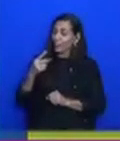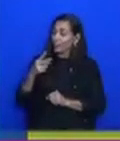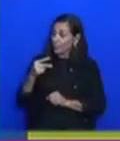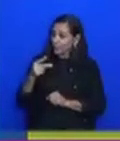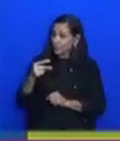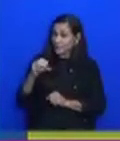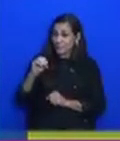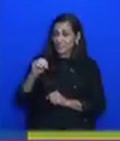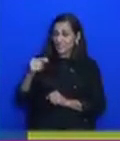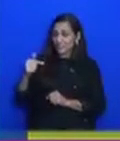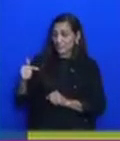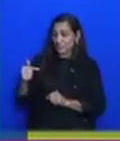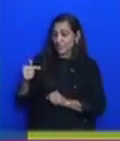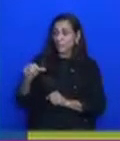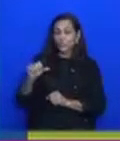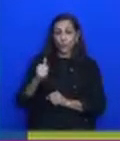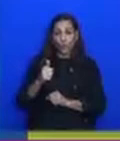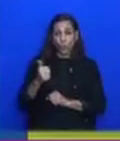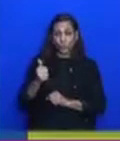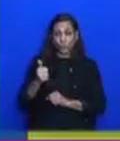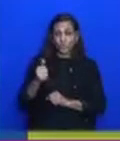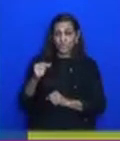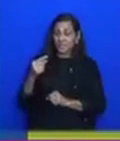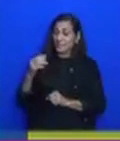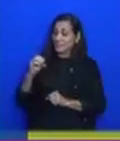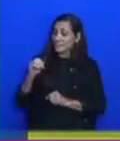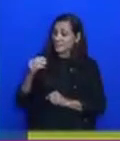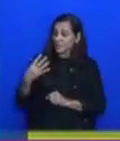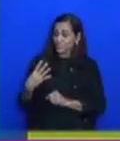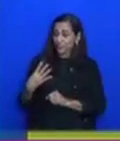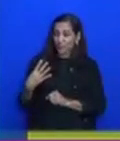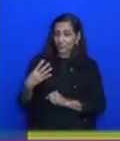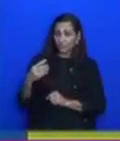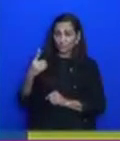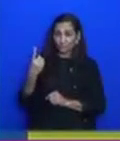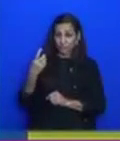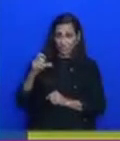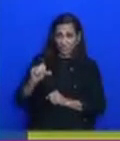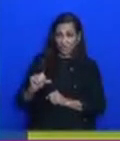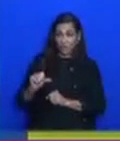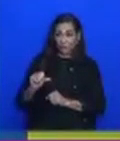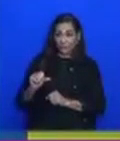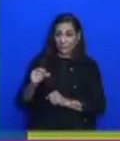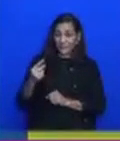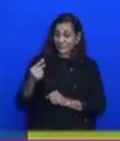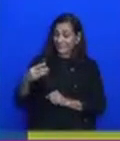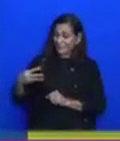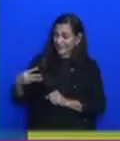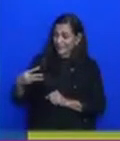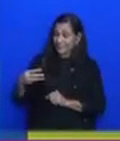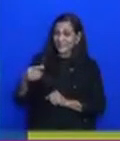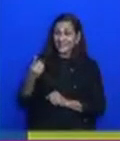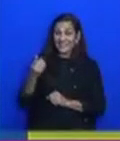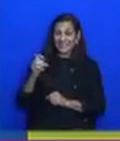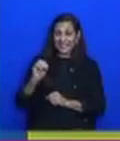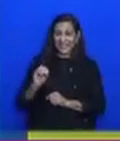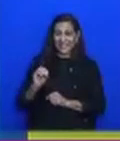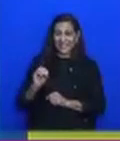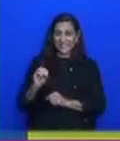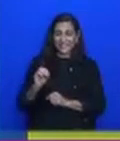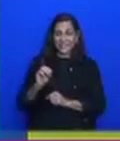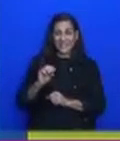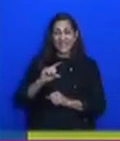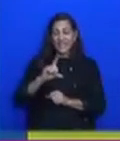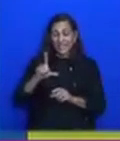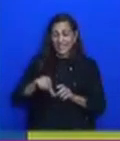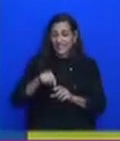12, 07, 11, 04, 19, 13 e 10.